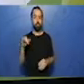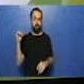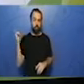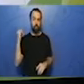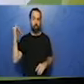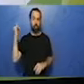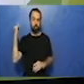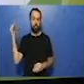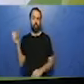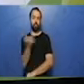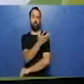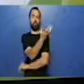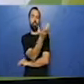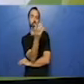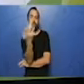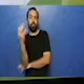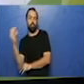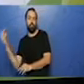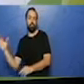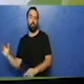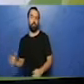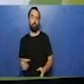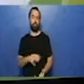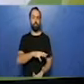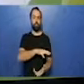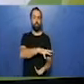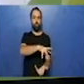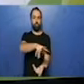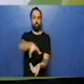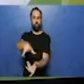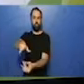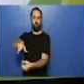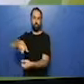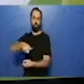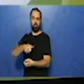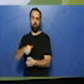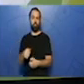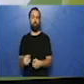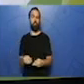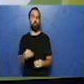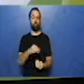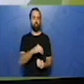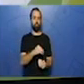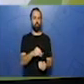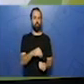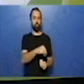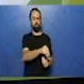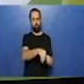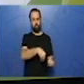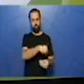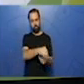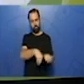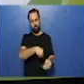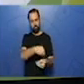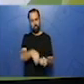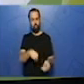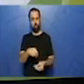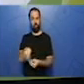que na natureza, praticamente todos os materiais, eles apresentam misturados. Então,